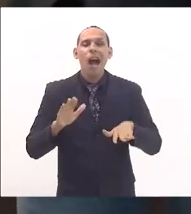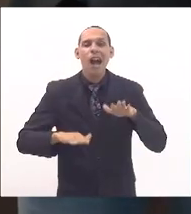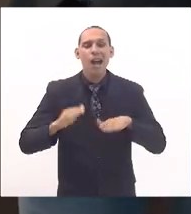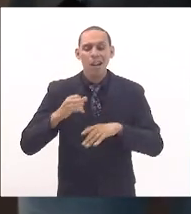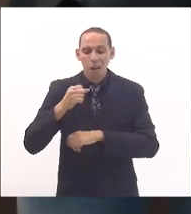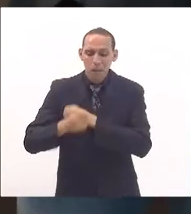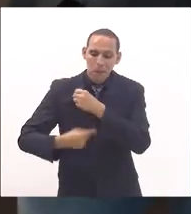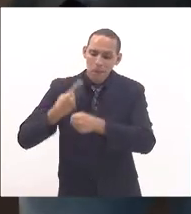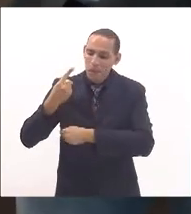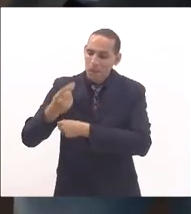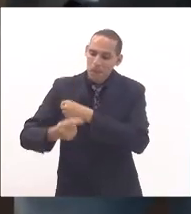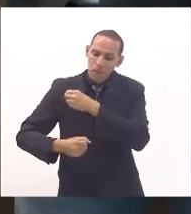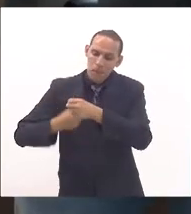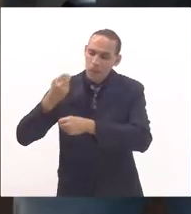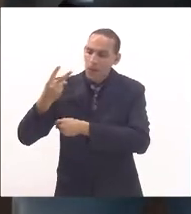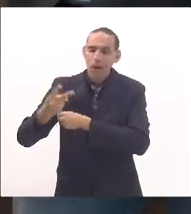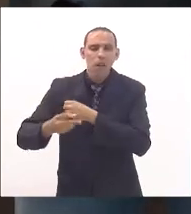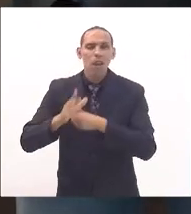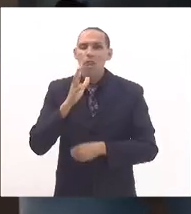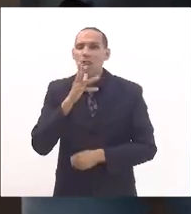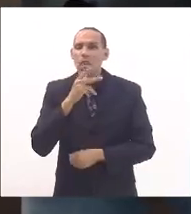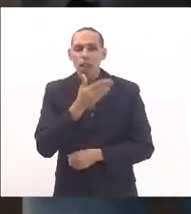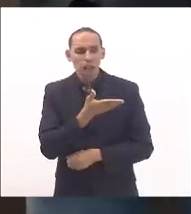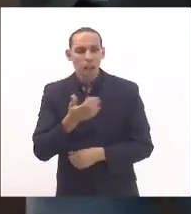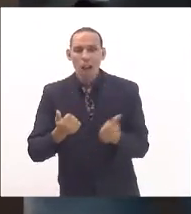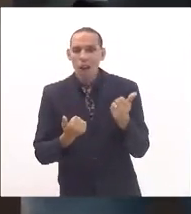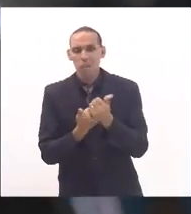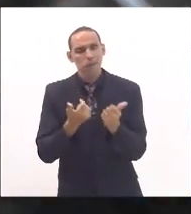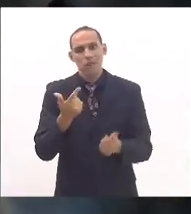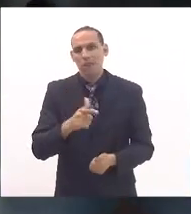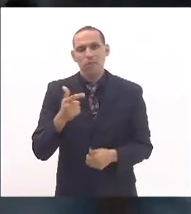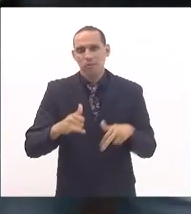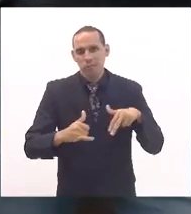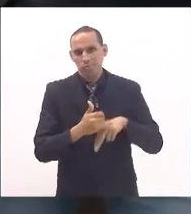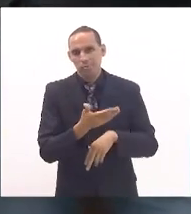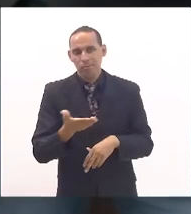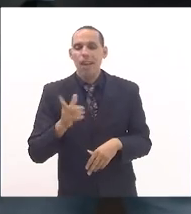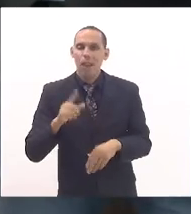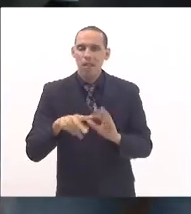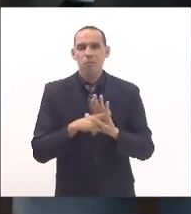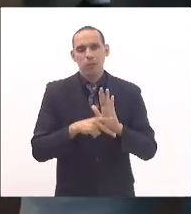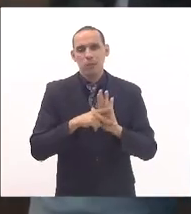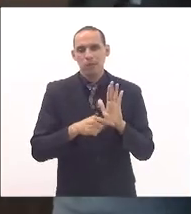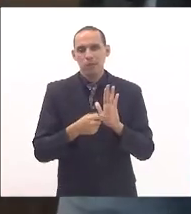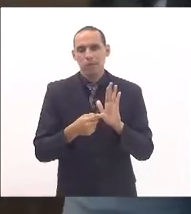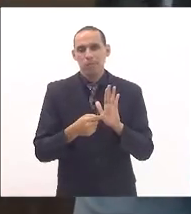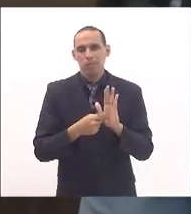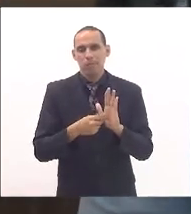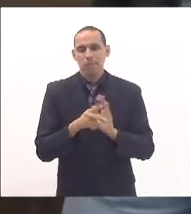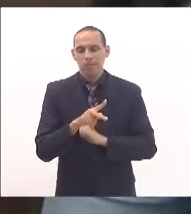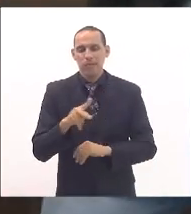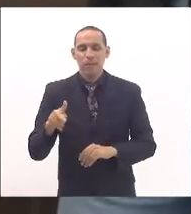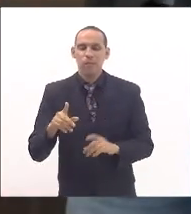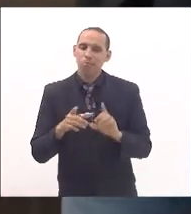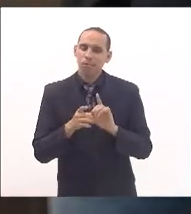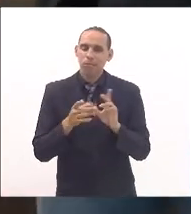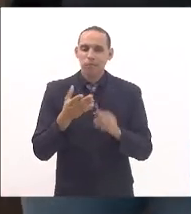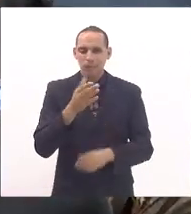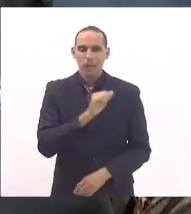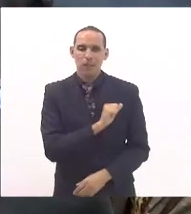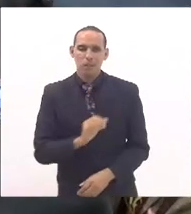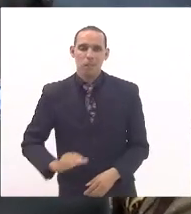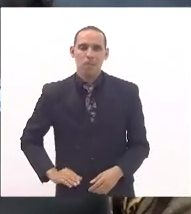anos, e as vítimas ficam sem apoio nenhum. Esse é o projeto, presidente democrático André